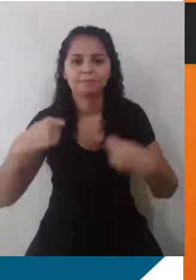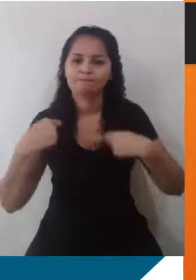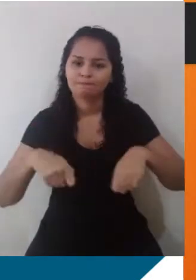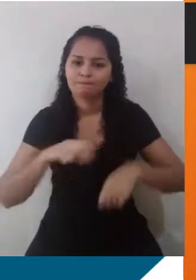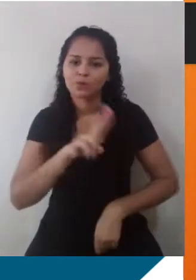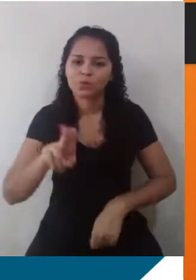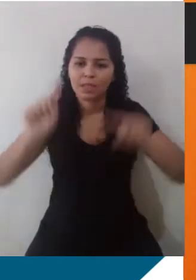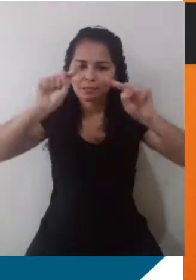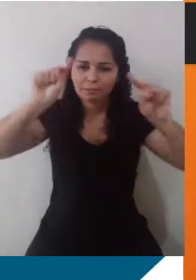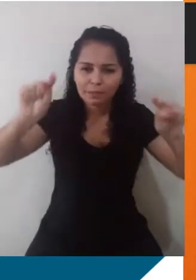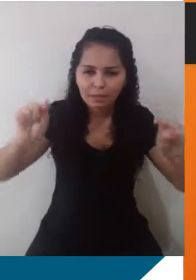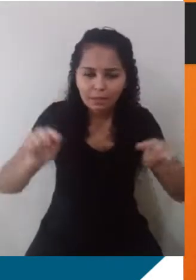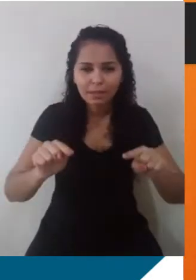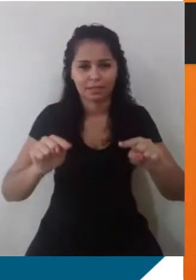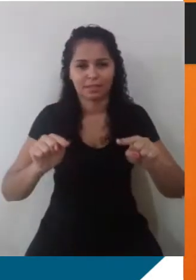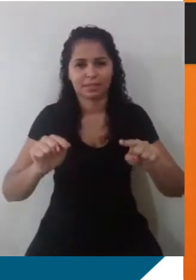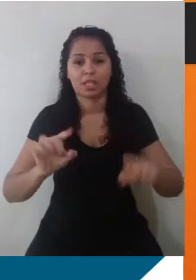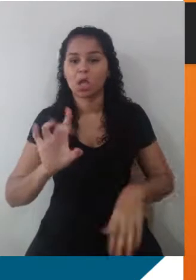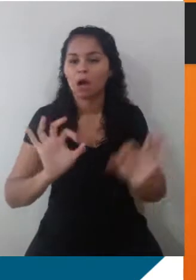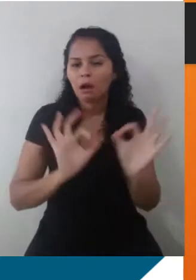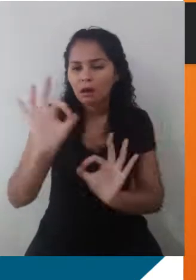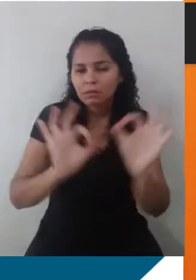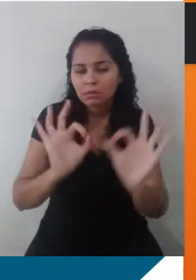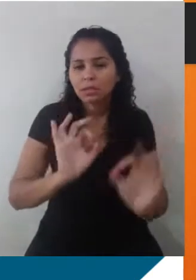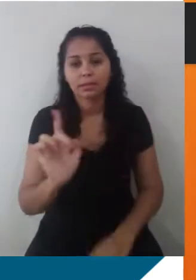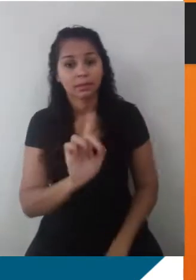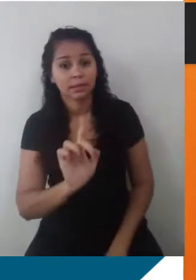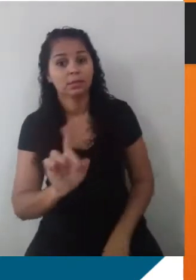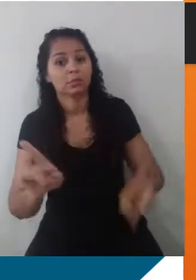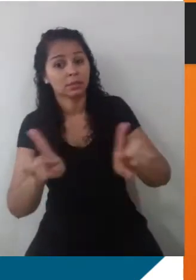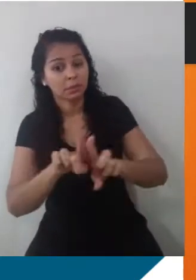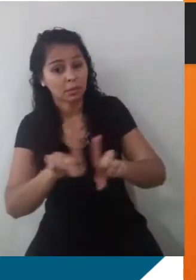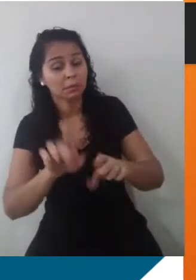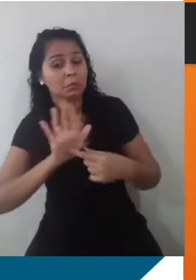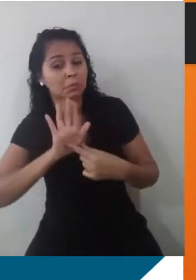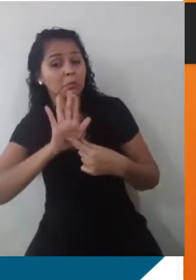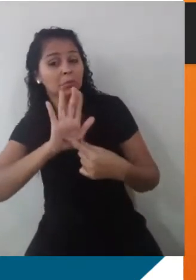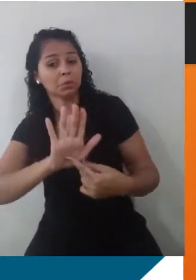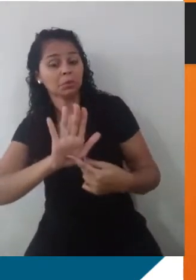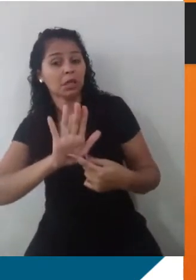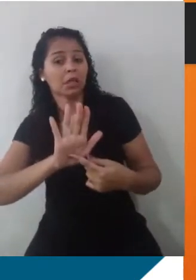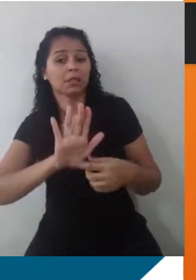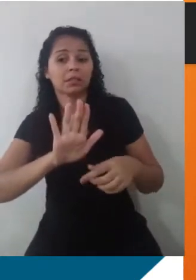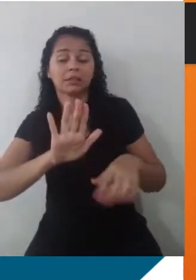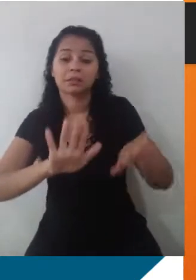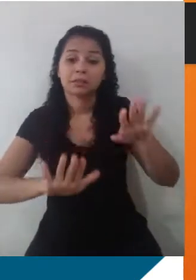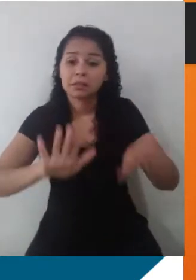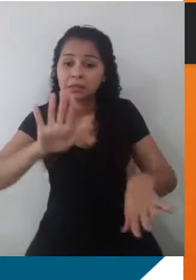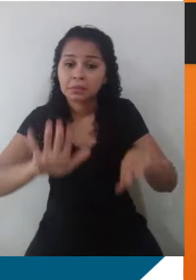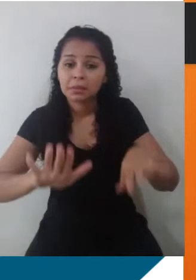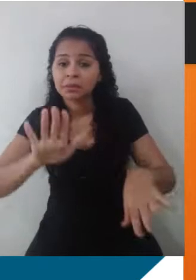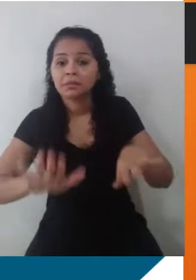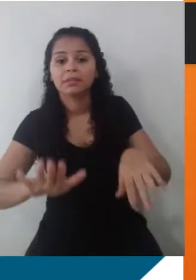não são usados para organizar a conta somente. Eles são utilizados para te dizer que em determinados